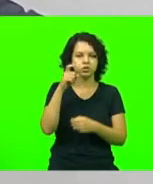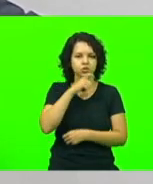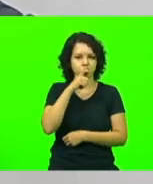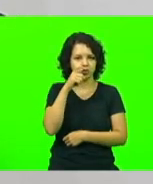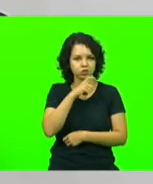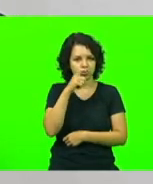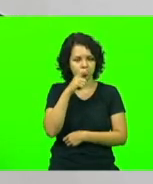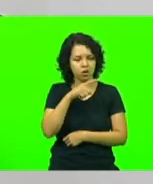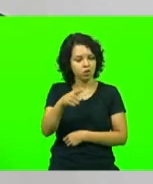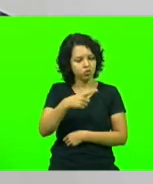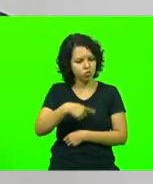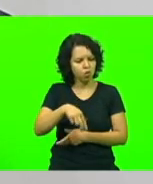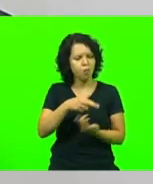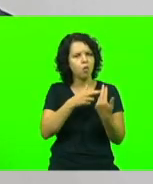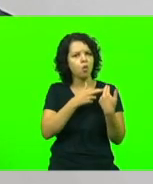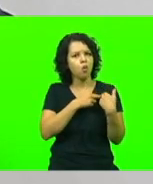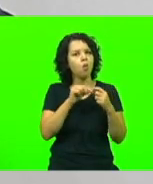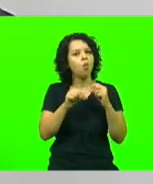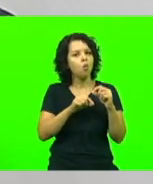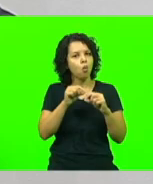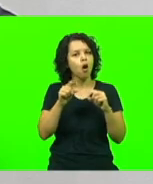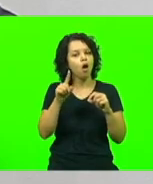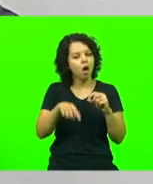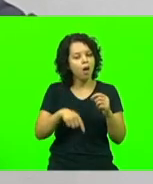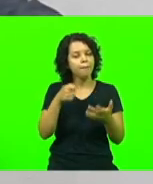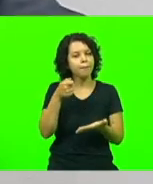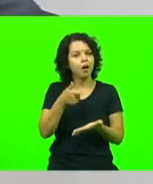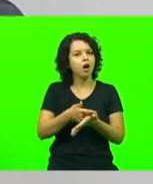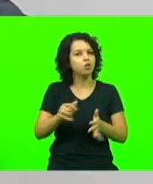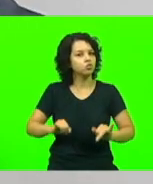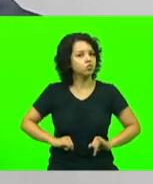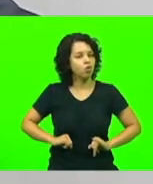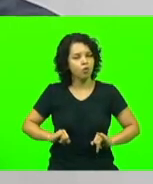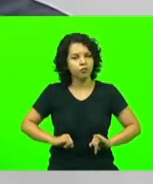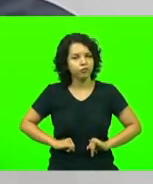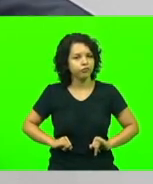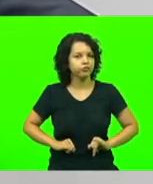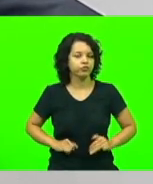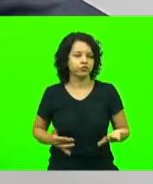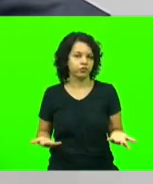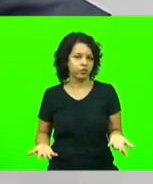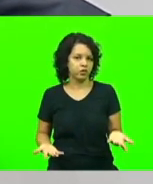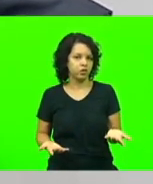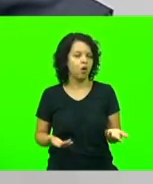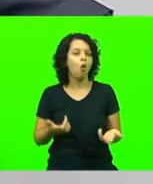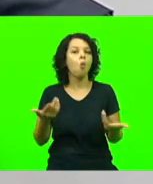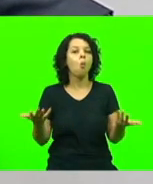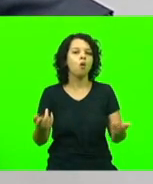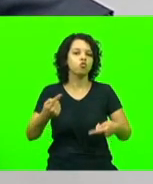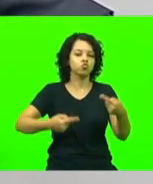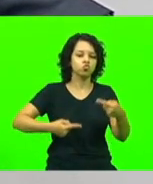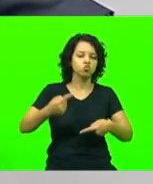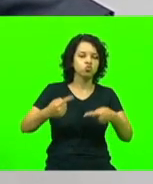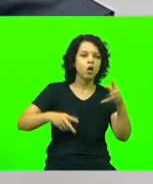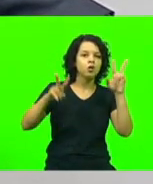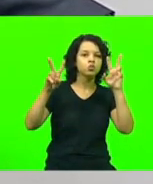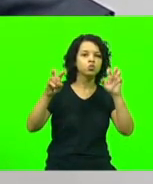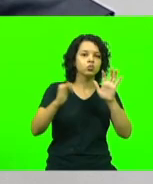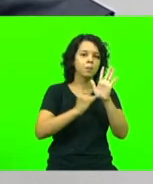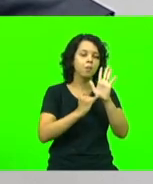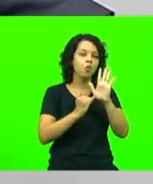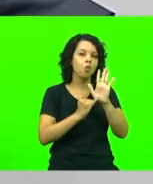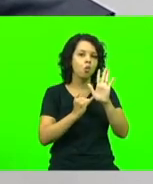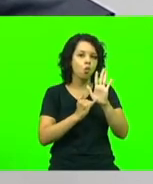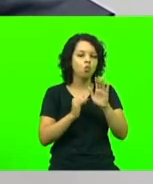que nos cabe é pagar por isso. Hoje nós vamos discutir assuntos aqui relacionados aqui à tributação. O Estado,